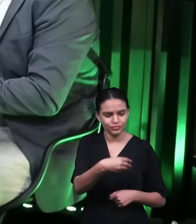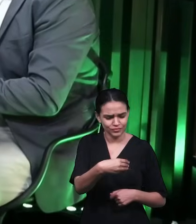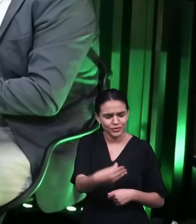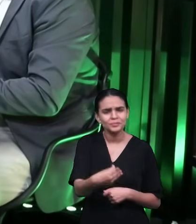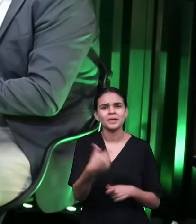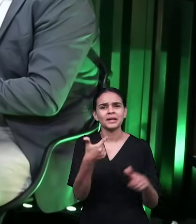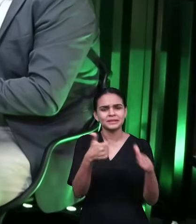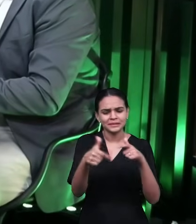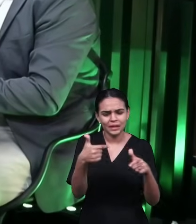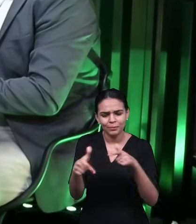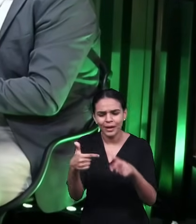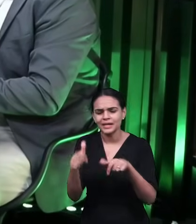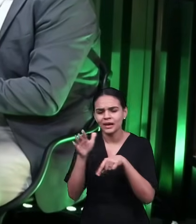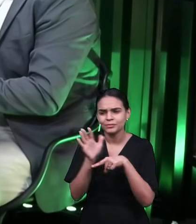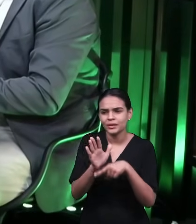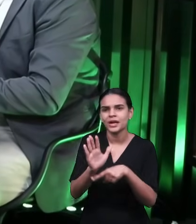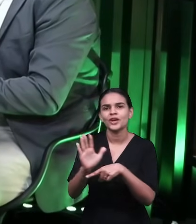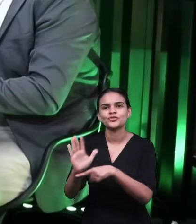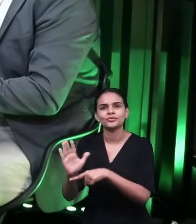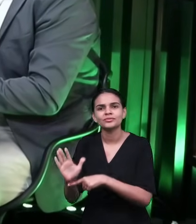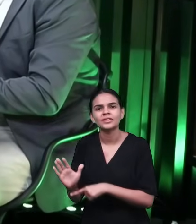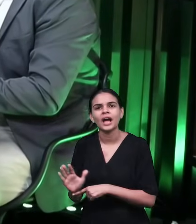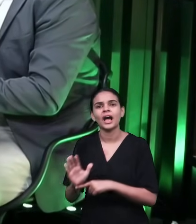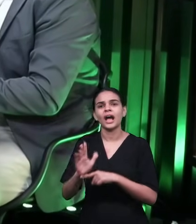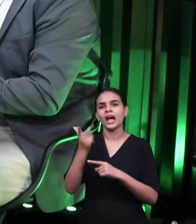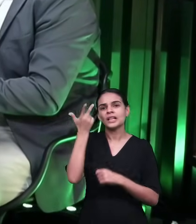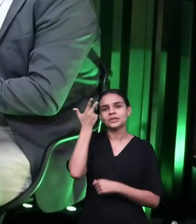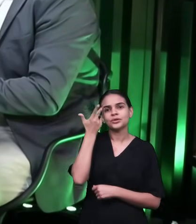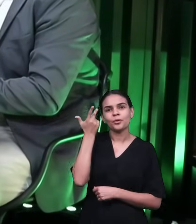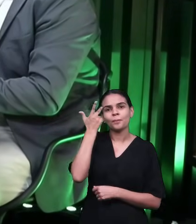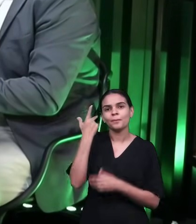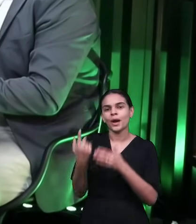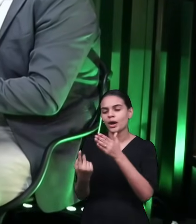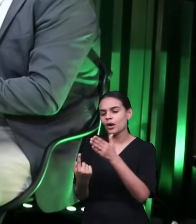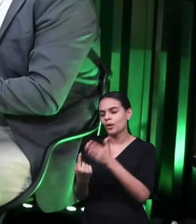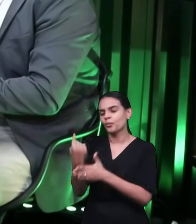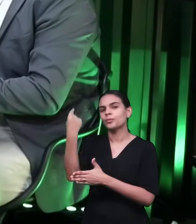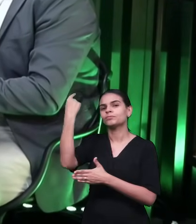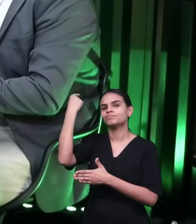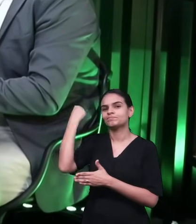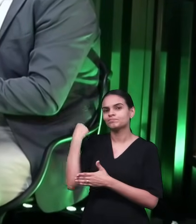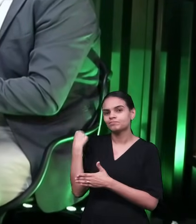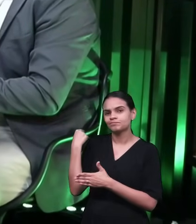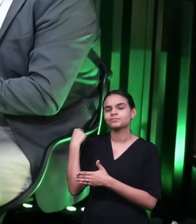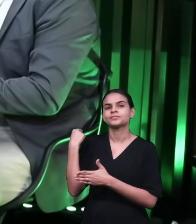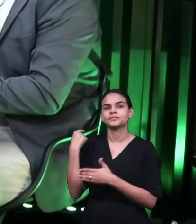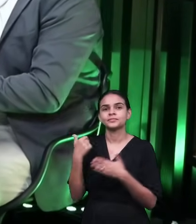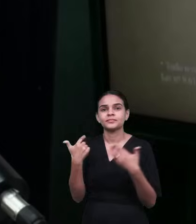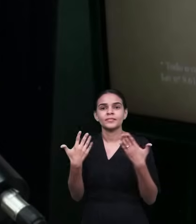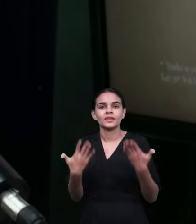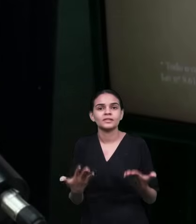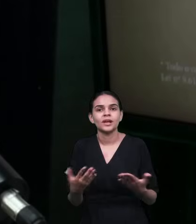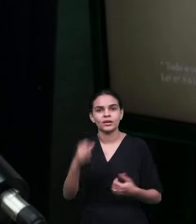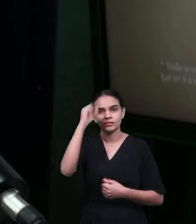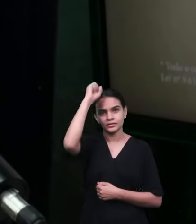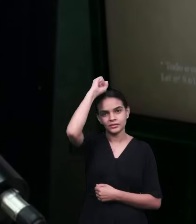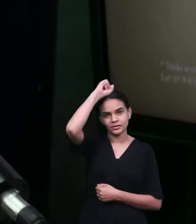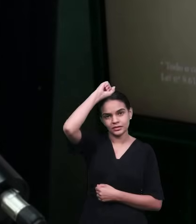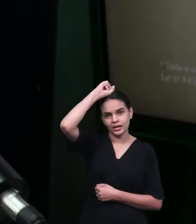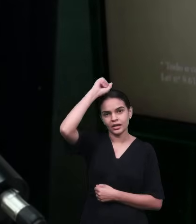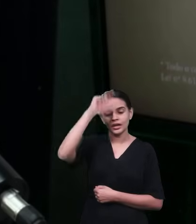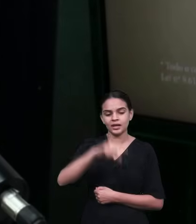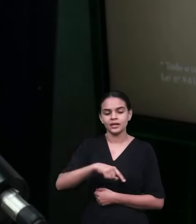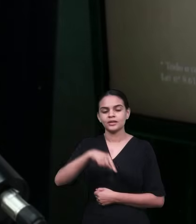família ela fosse grande, tivesse muitos filhos. Então era algo que na época era comum. Então Sarai, ela toma essa